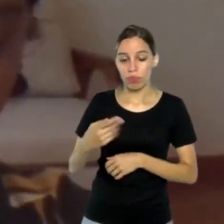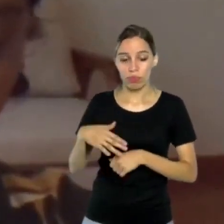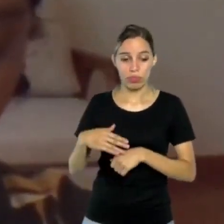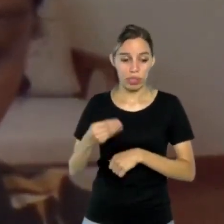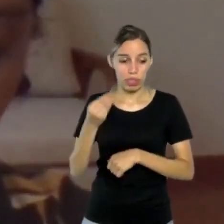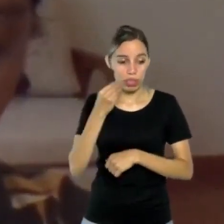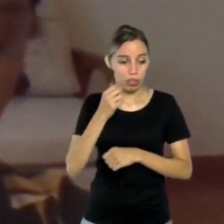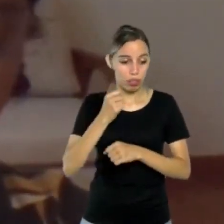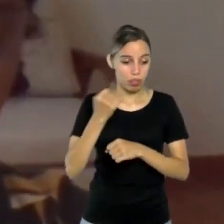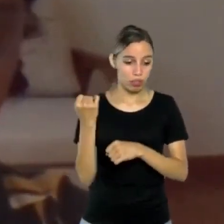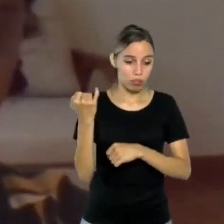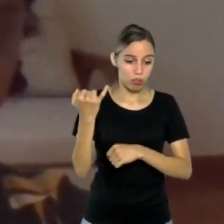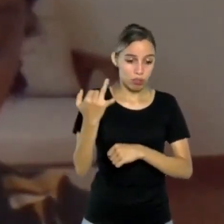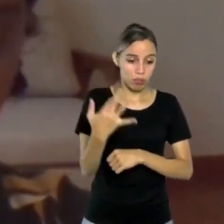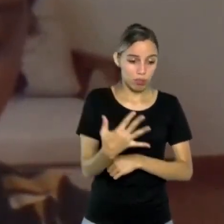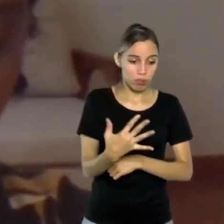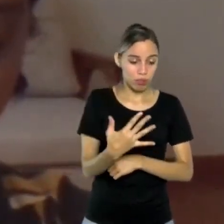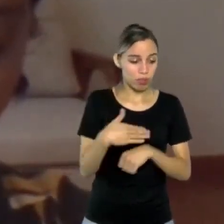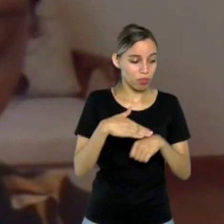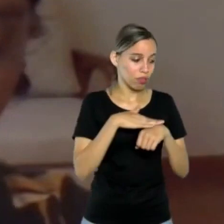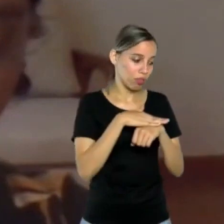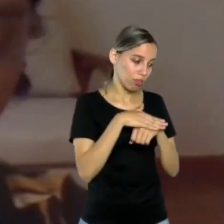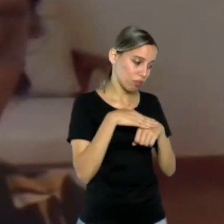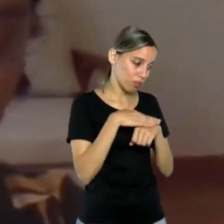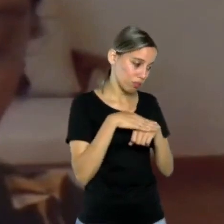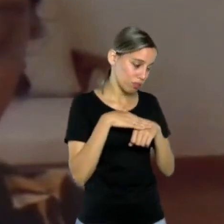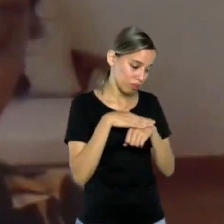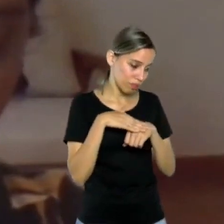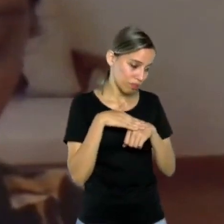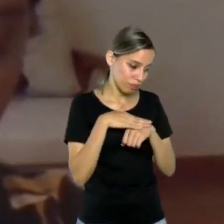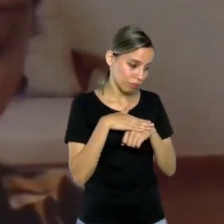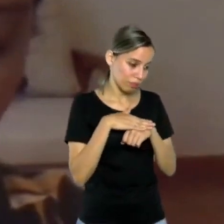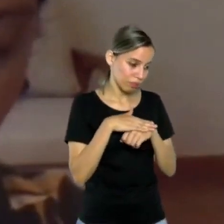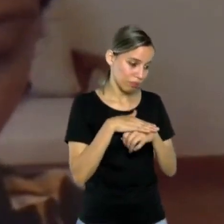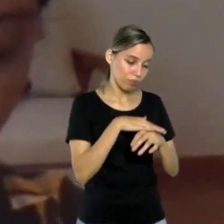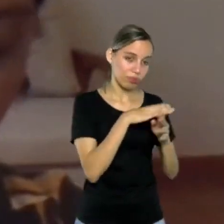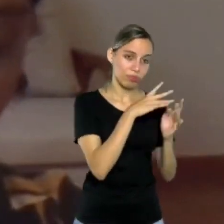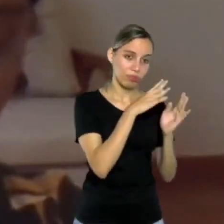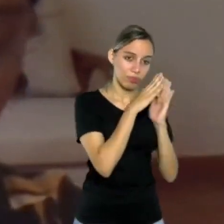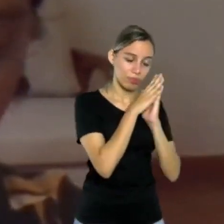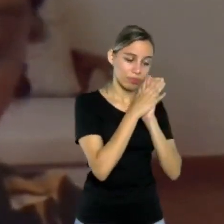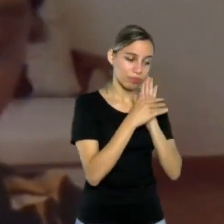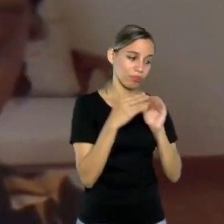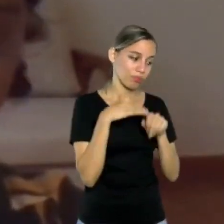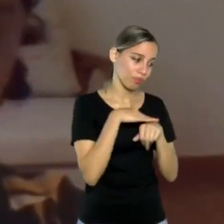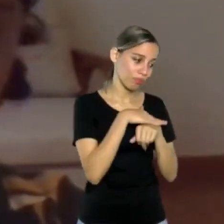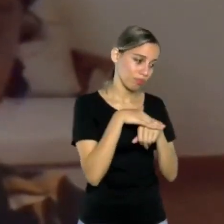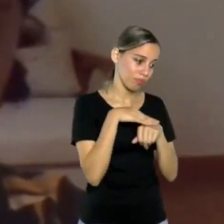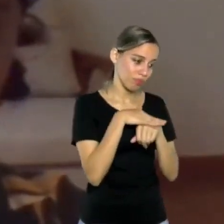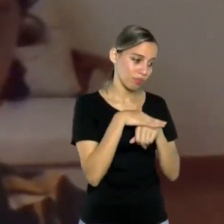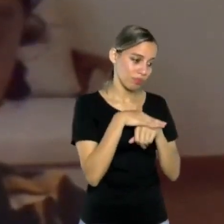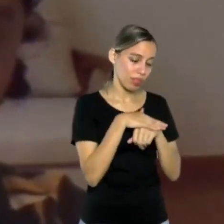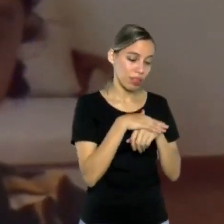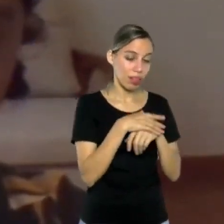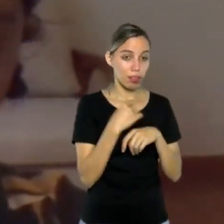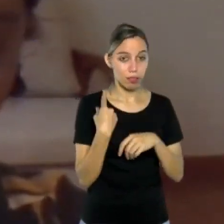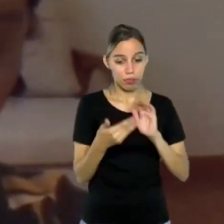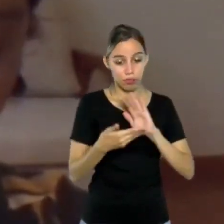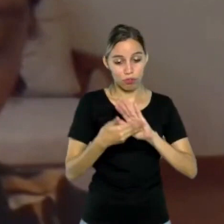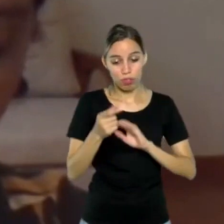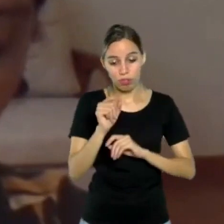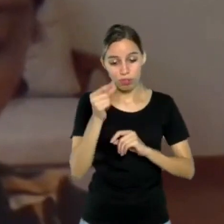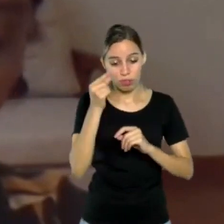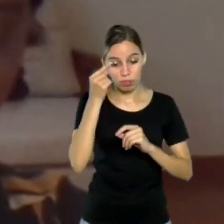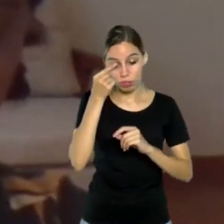madrugada do quarto, depois de tirar as lentes de contato, enquanto extraíamos dentes, dias, lentes de contato e o